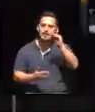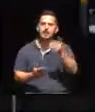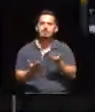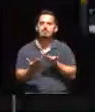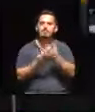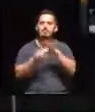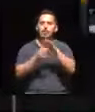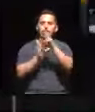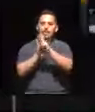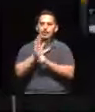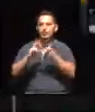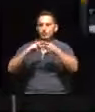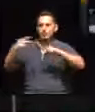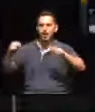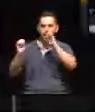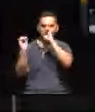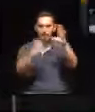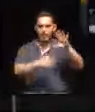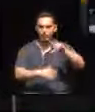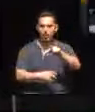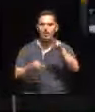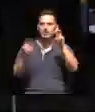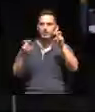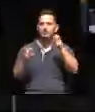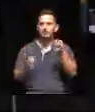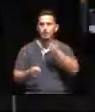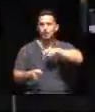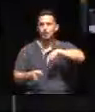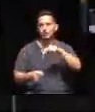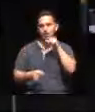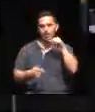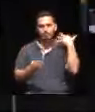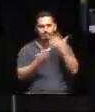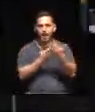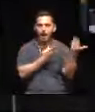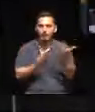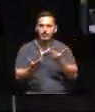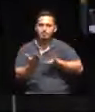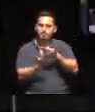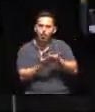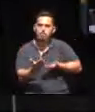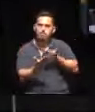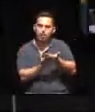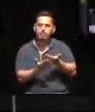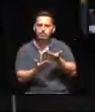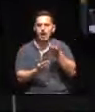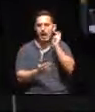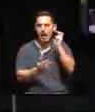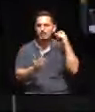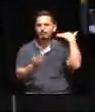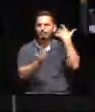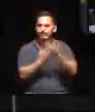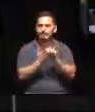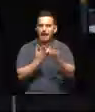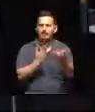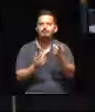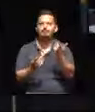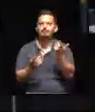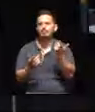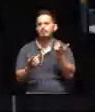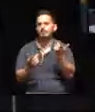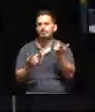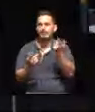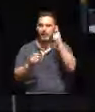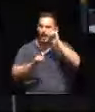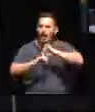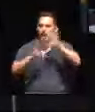sobre o Regulamento Municipal do Arvoredo de Lisboa, um assunto sobre o qual temos vindo a apresentar propostas ao longo dos últimos anos. É indiscutível que